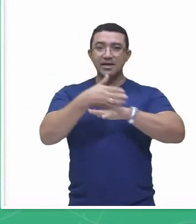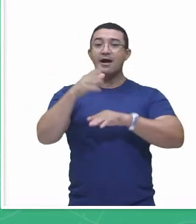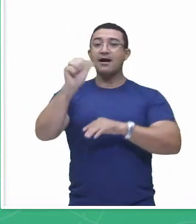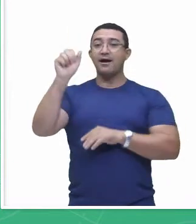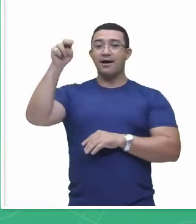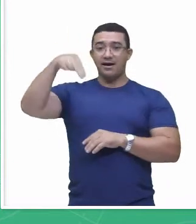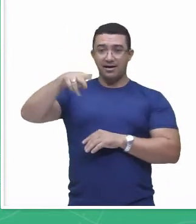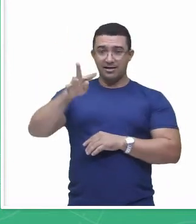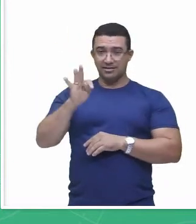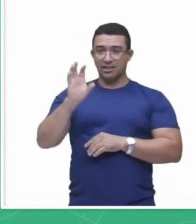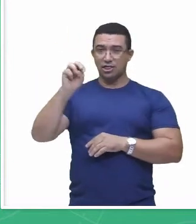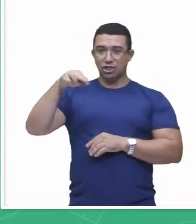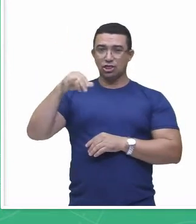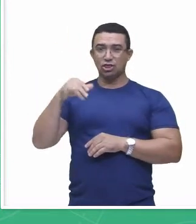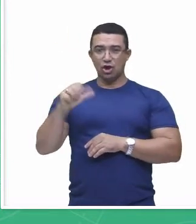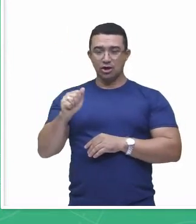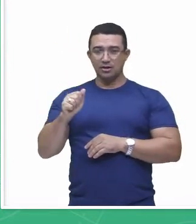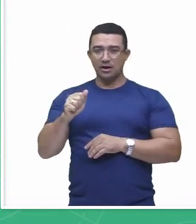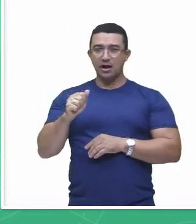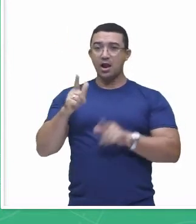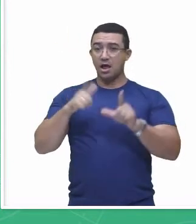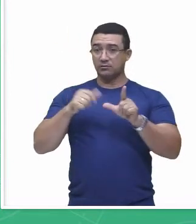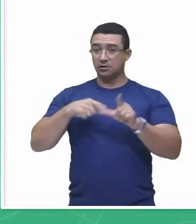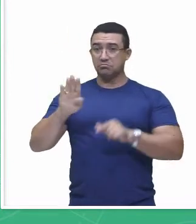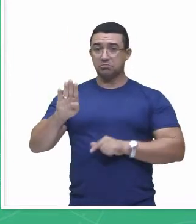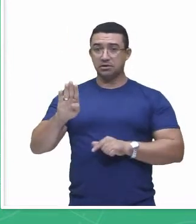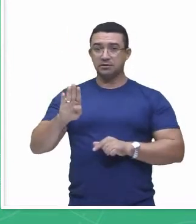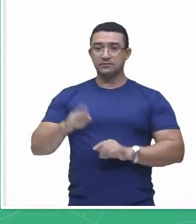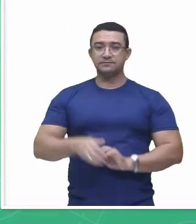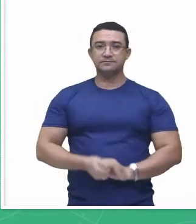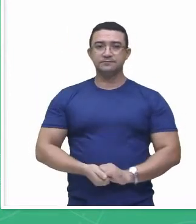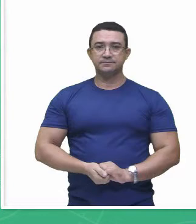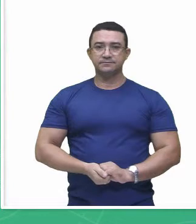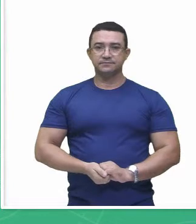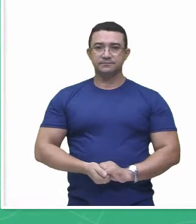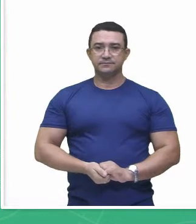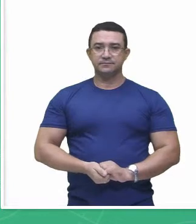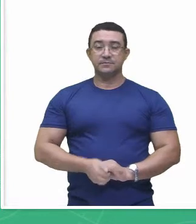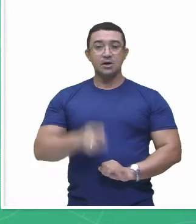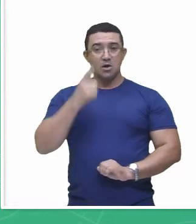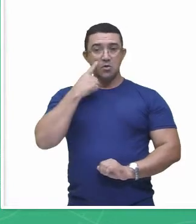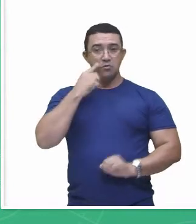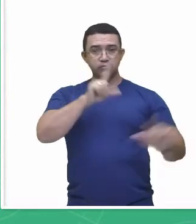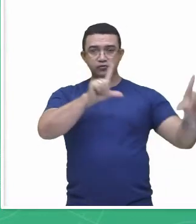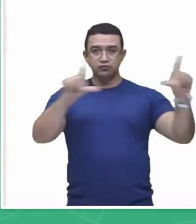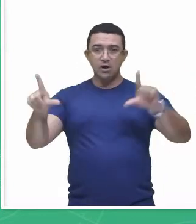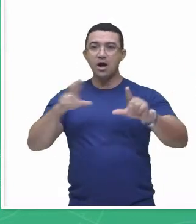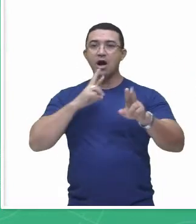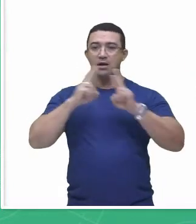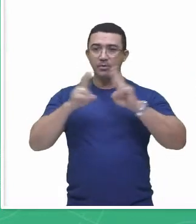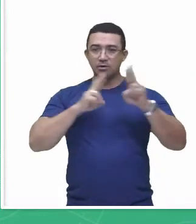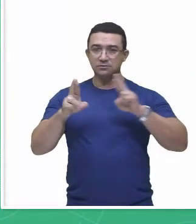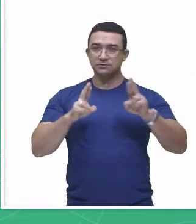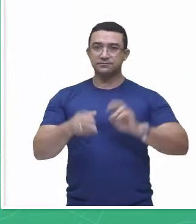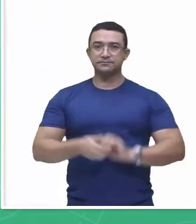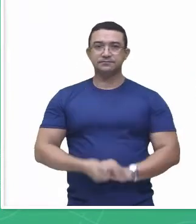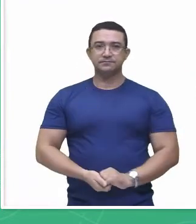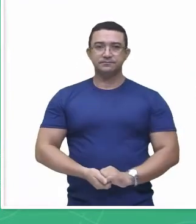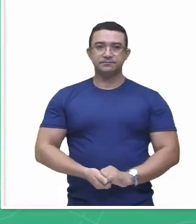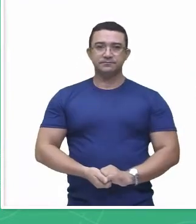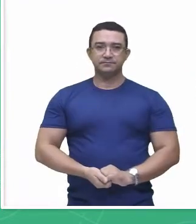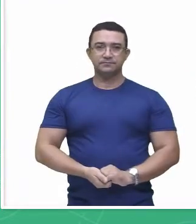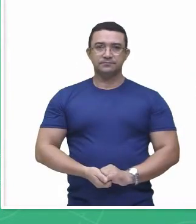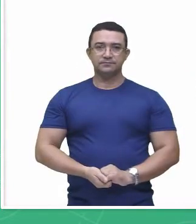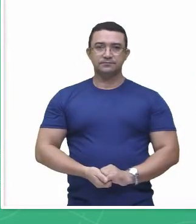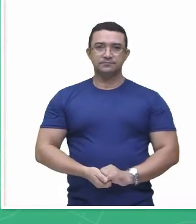Antônia está dizendo que é a letra B. Vamos ver a nossa resposta? Temos aqui, olha,